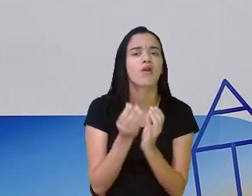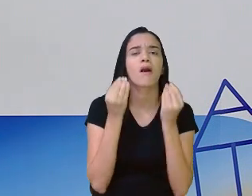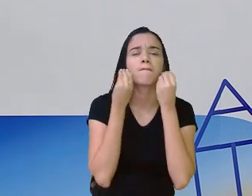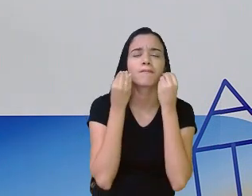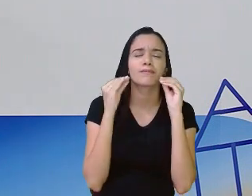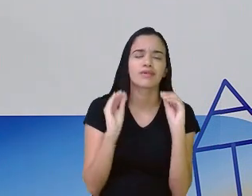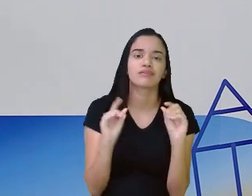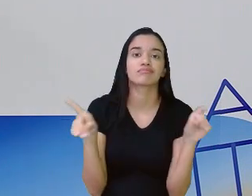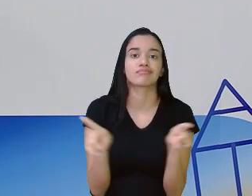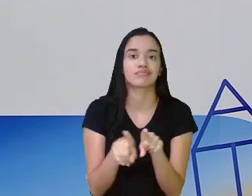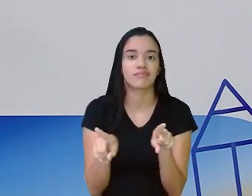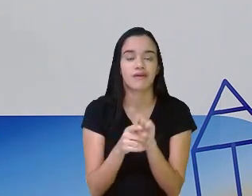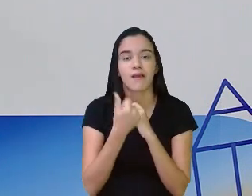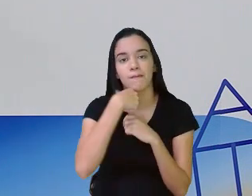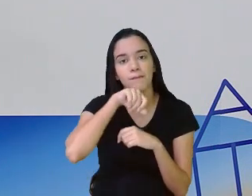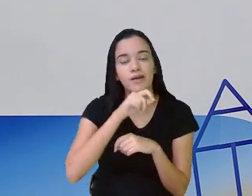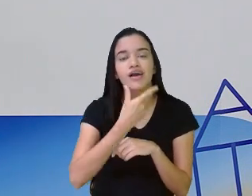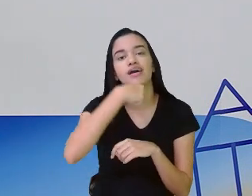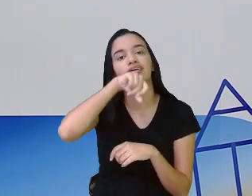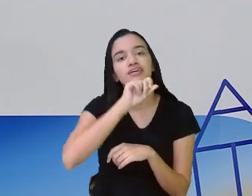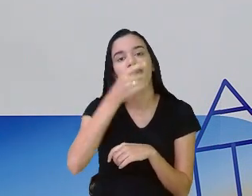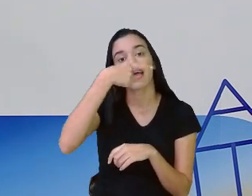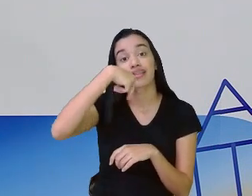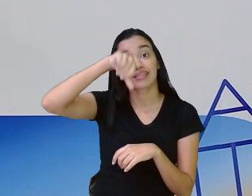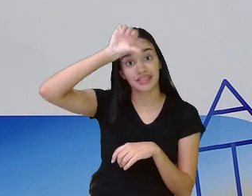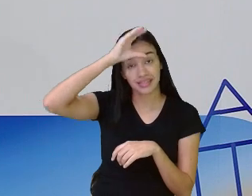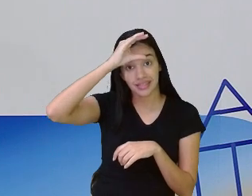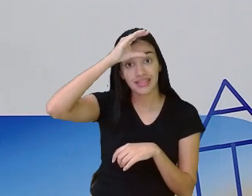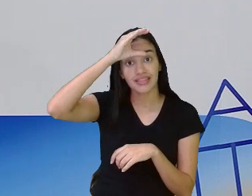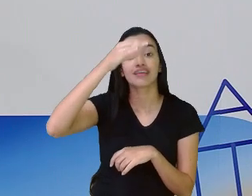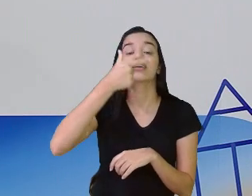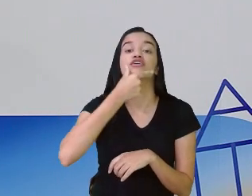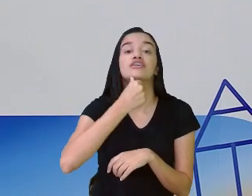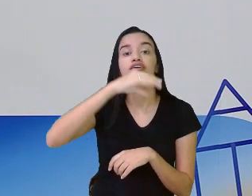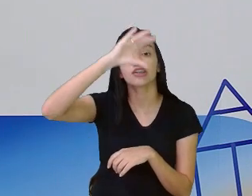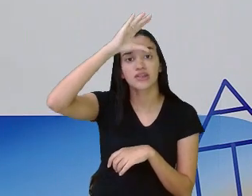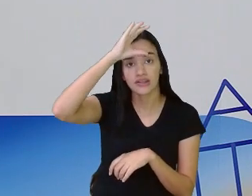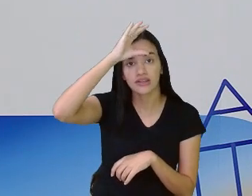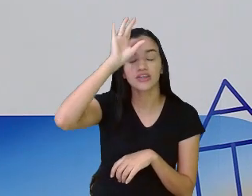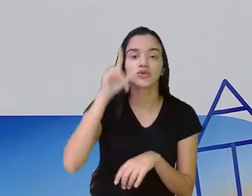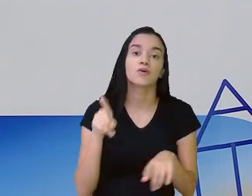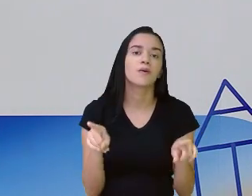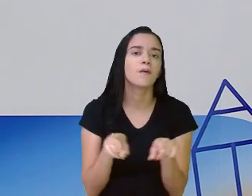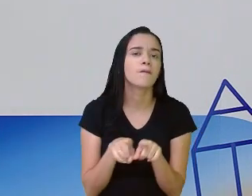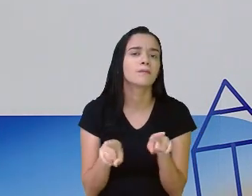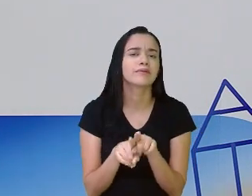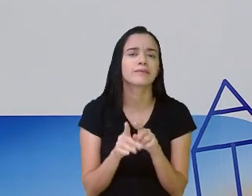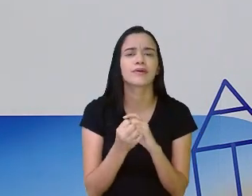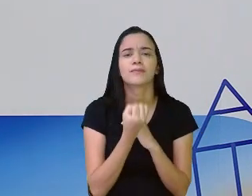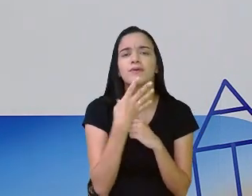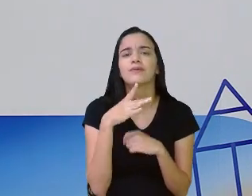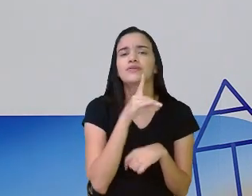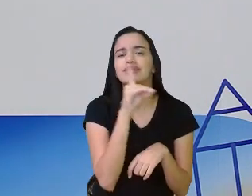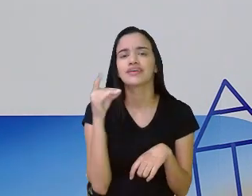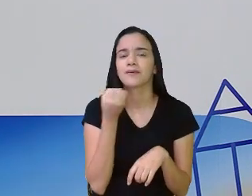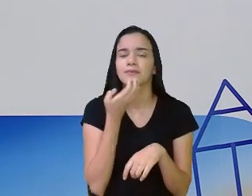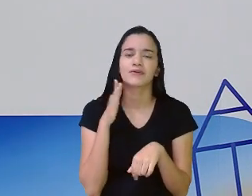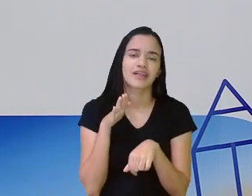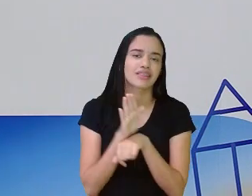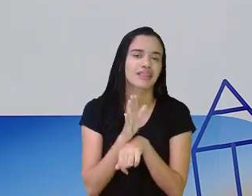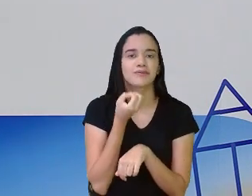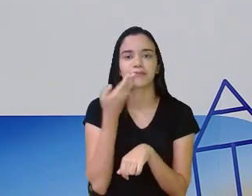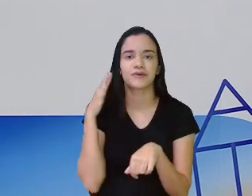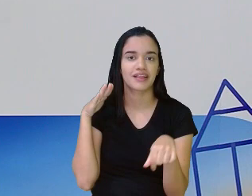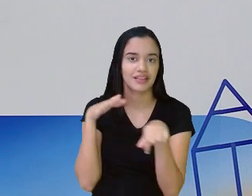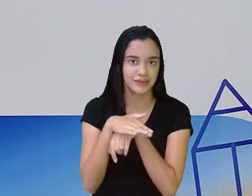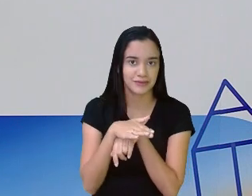para a professora, para tua mãe, para o teu pai, para tua tia, para o teu tio. Pode o que mais? Dar bom dia, boa tarde, boa noite.